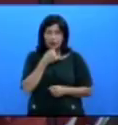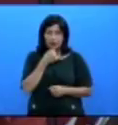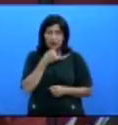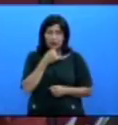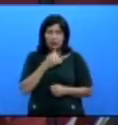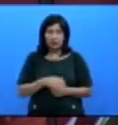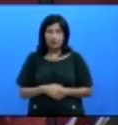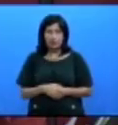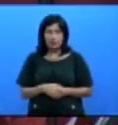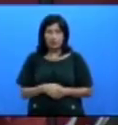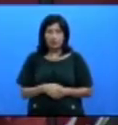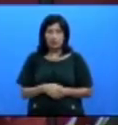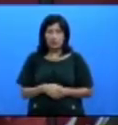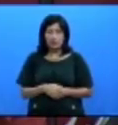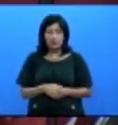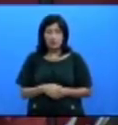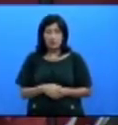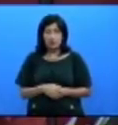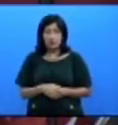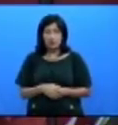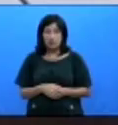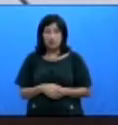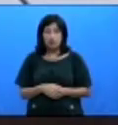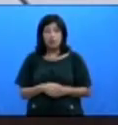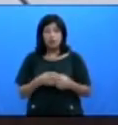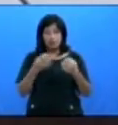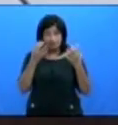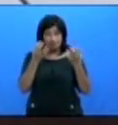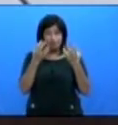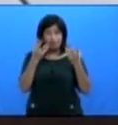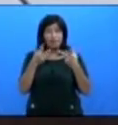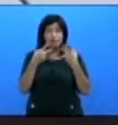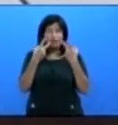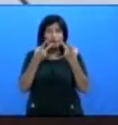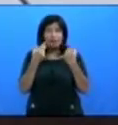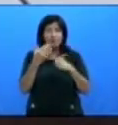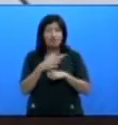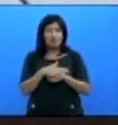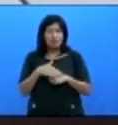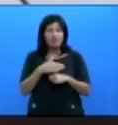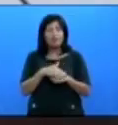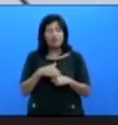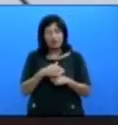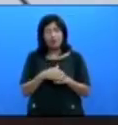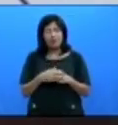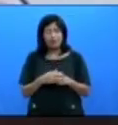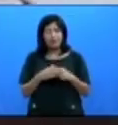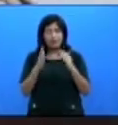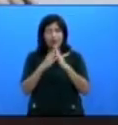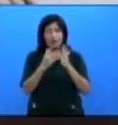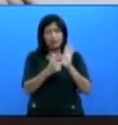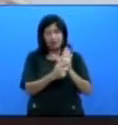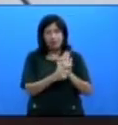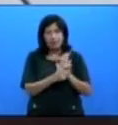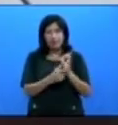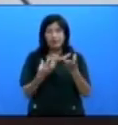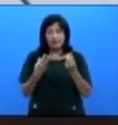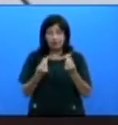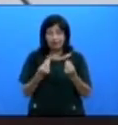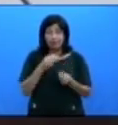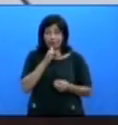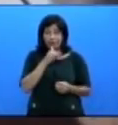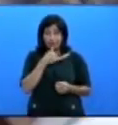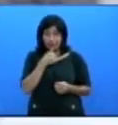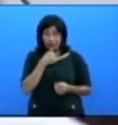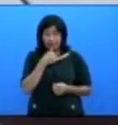Arlindo Araújo. Queremos acolhê-la de forma muito fraterna aqui em nossa casa, embora, né, todos muito tristes,